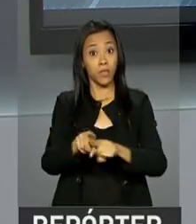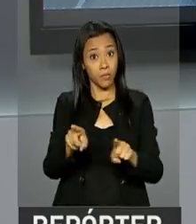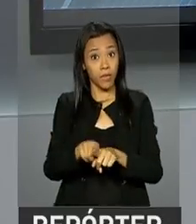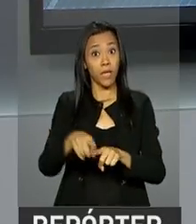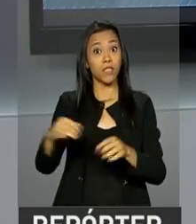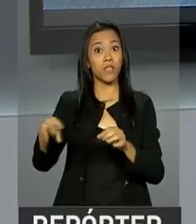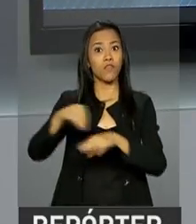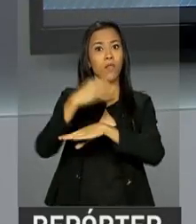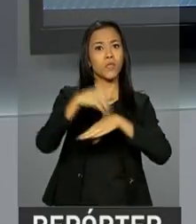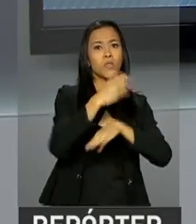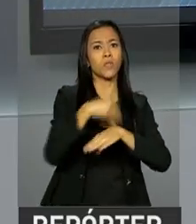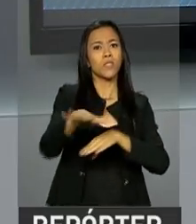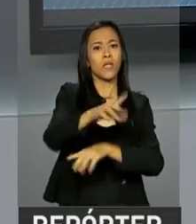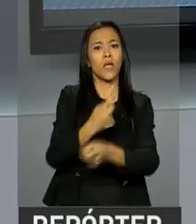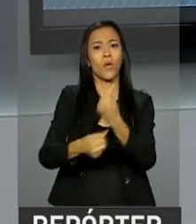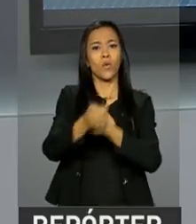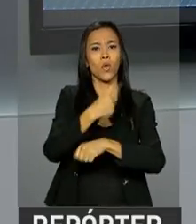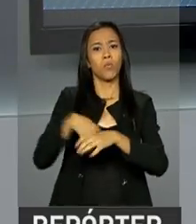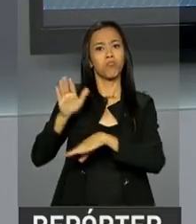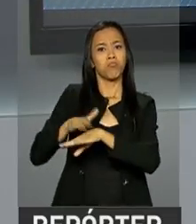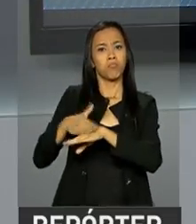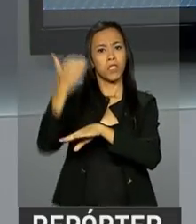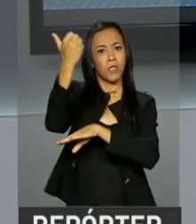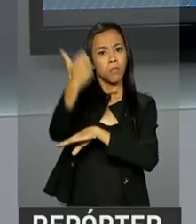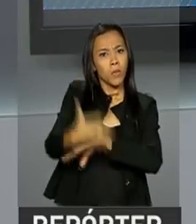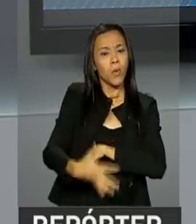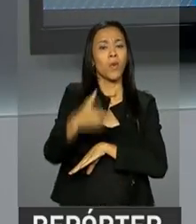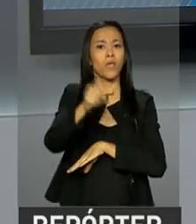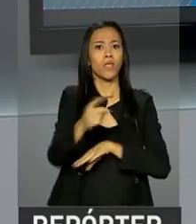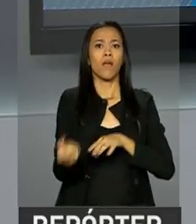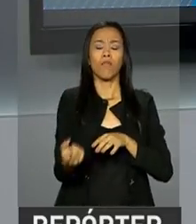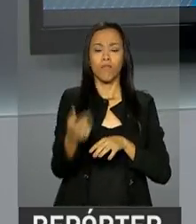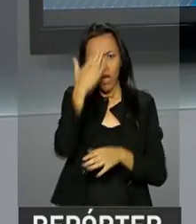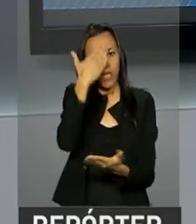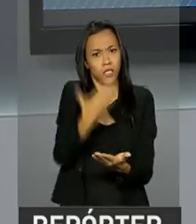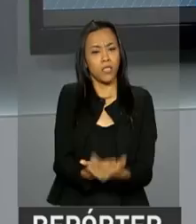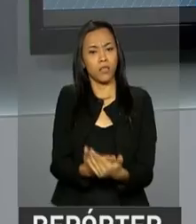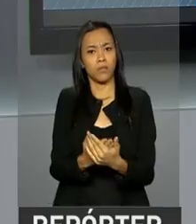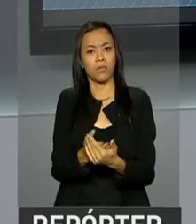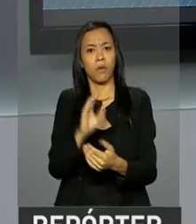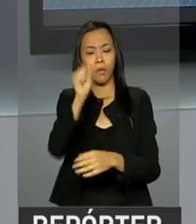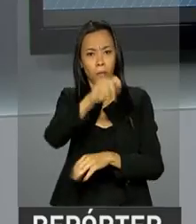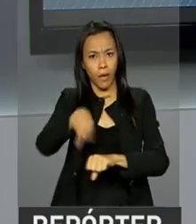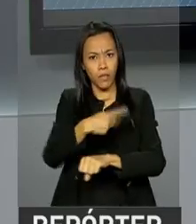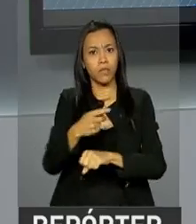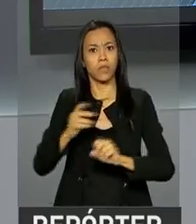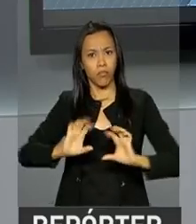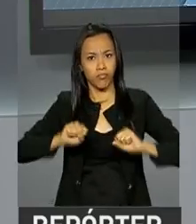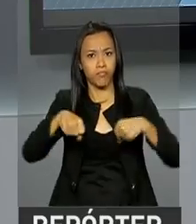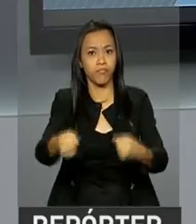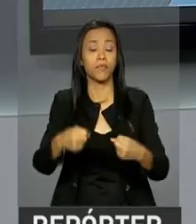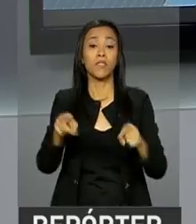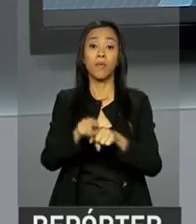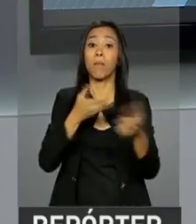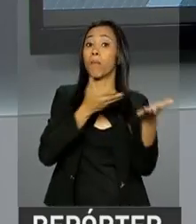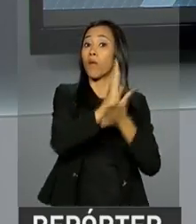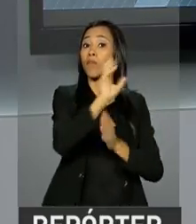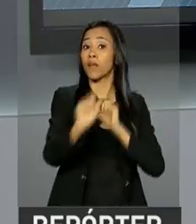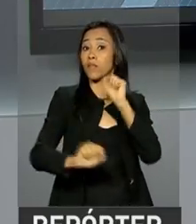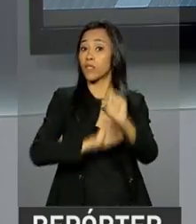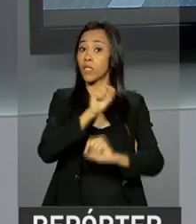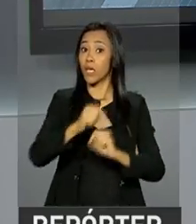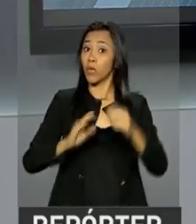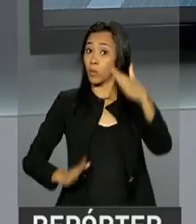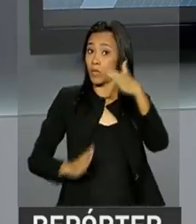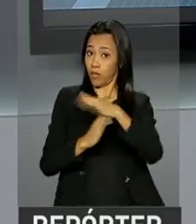segundo meirelles a confiança dos investidores está retornando conforme ações de longo prazo estão sendo aprovadas como por exemplo